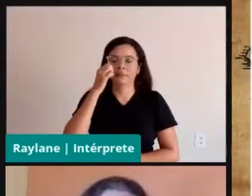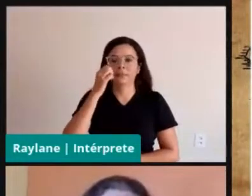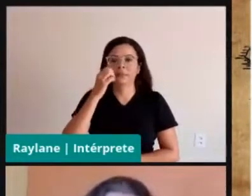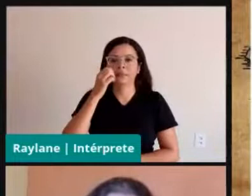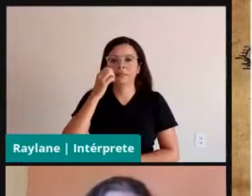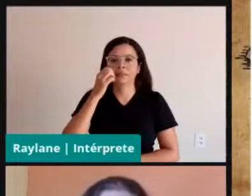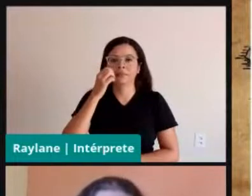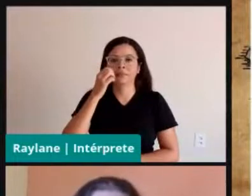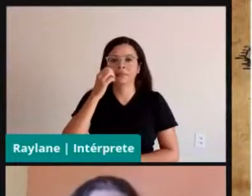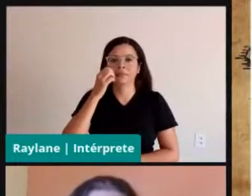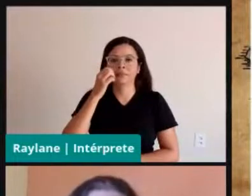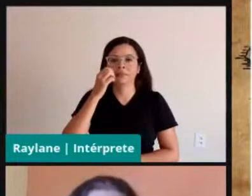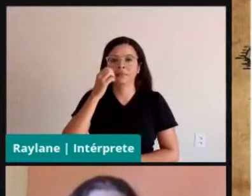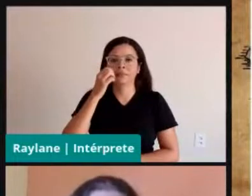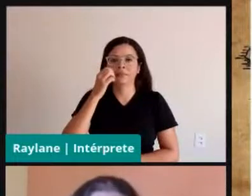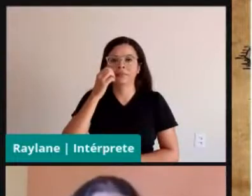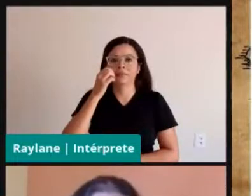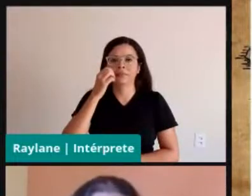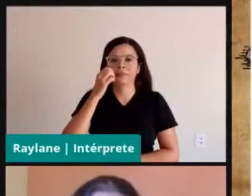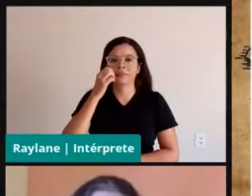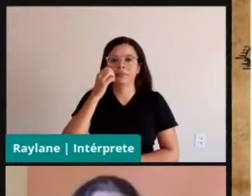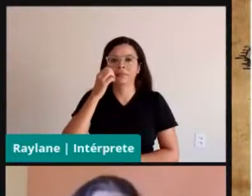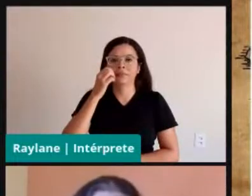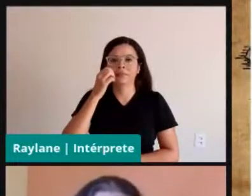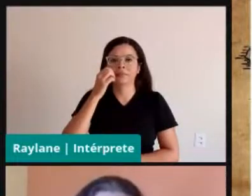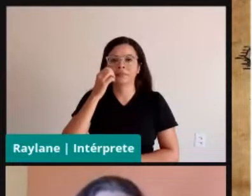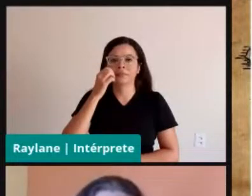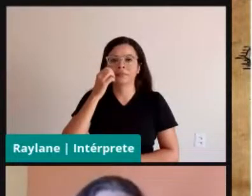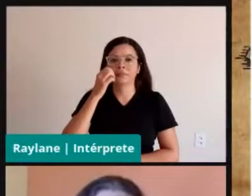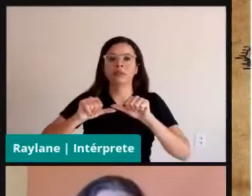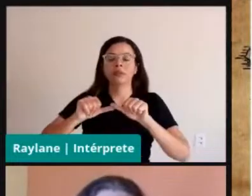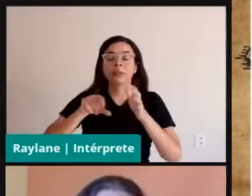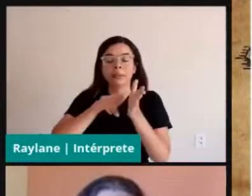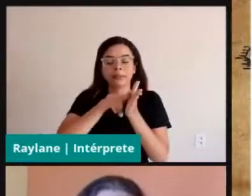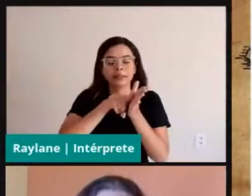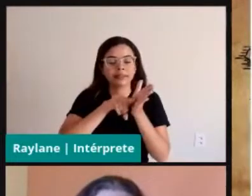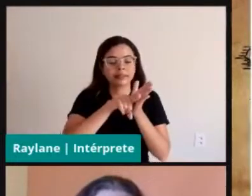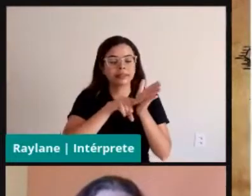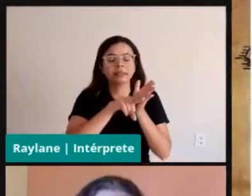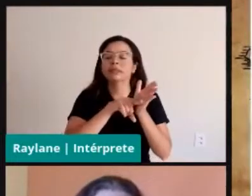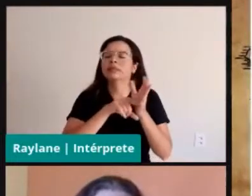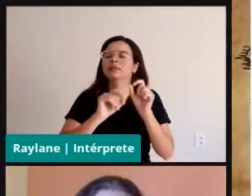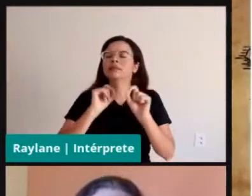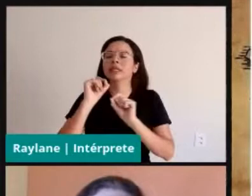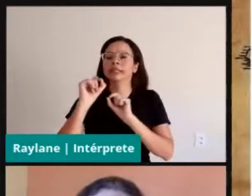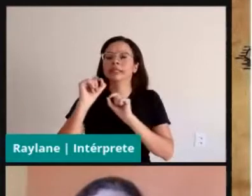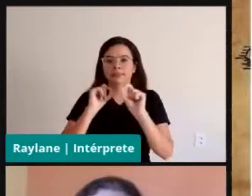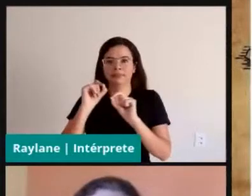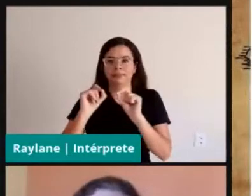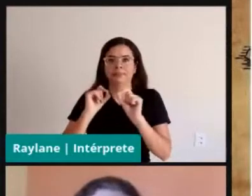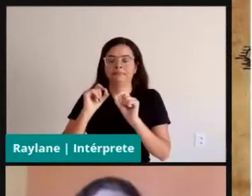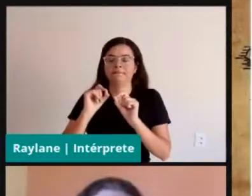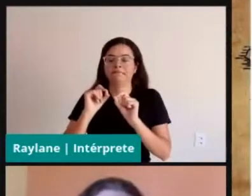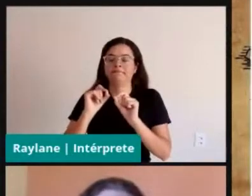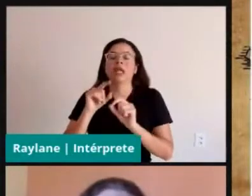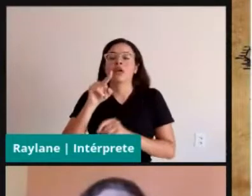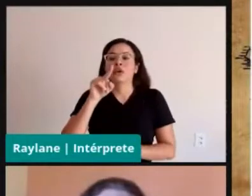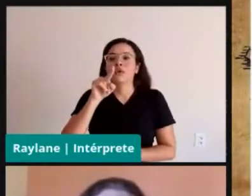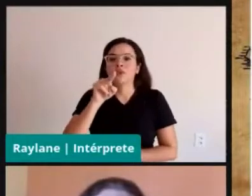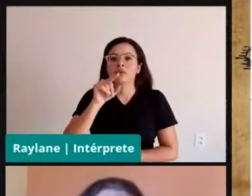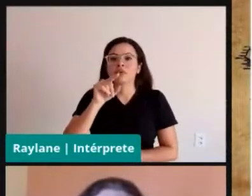motivações da minha pesquisa é que você pode utilizar o RPG